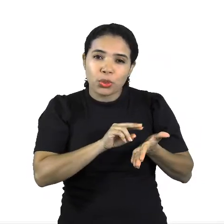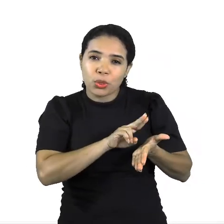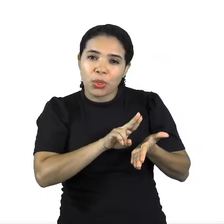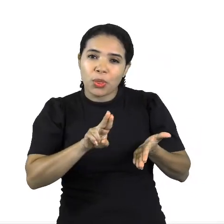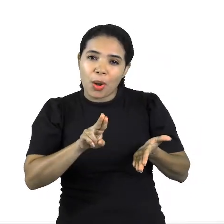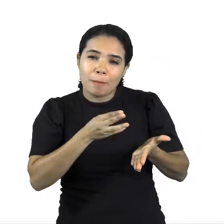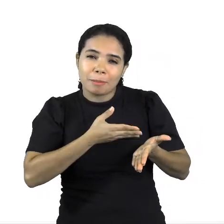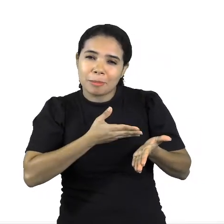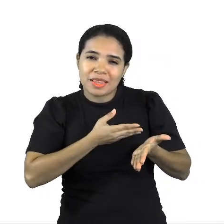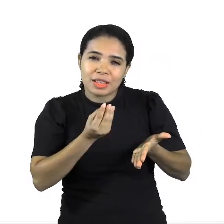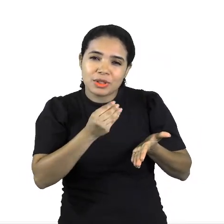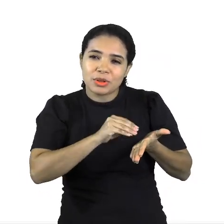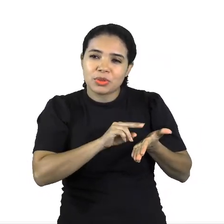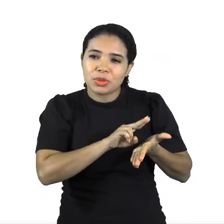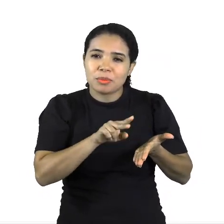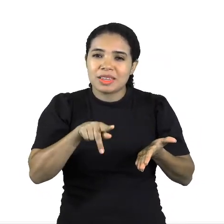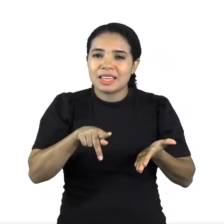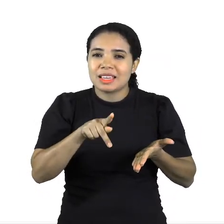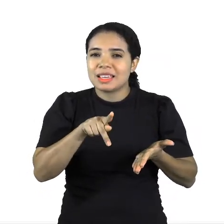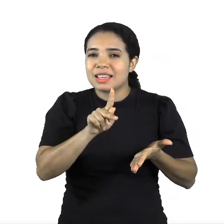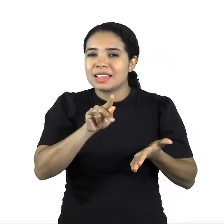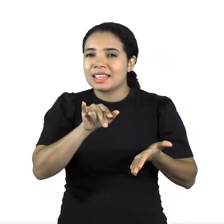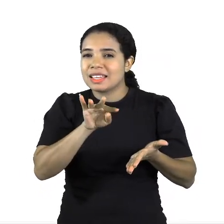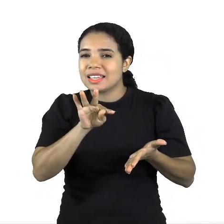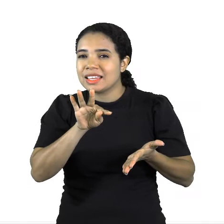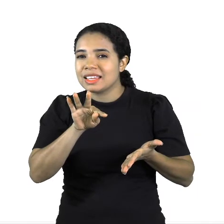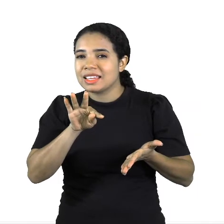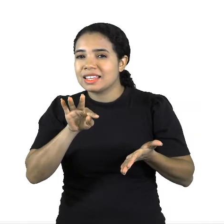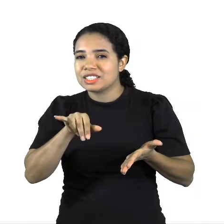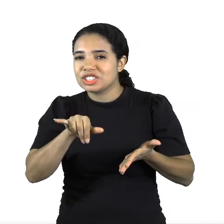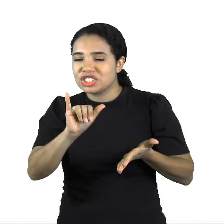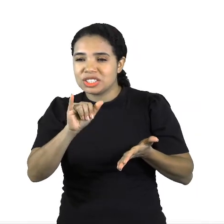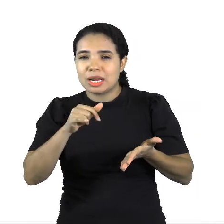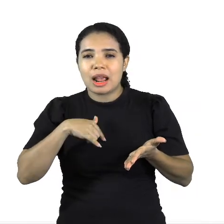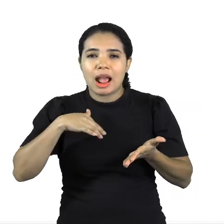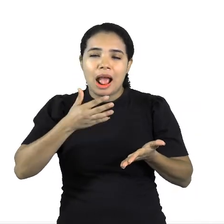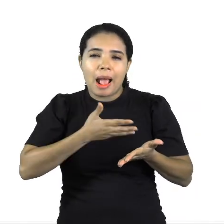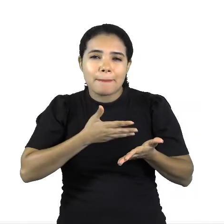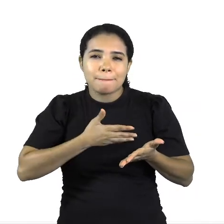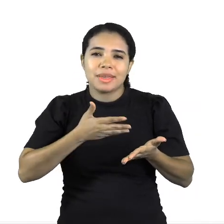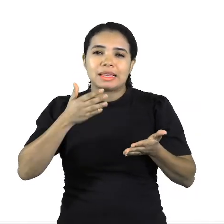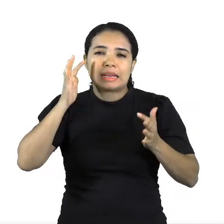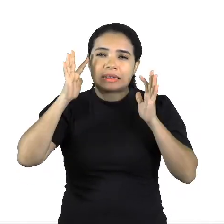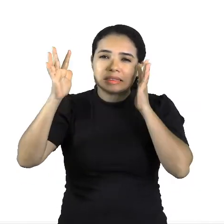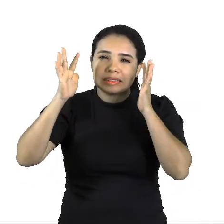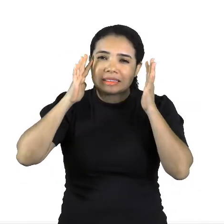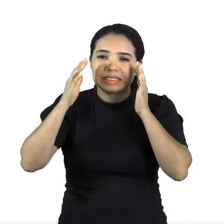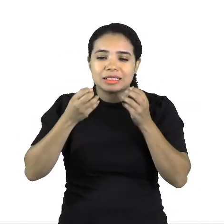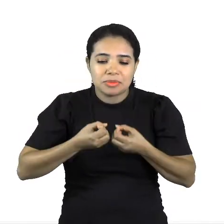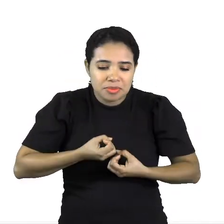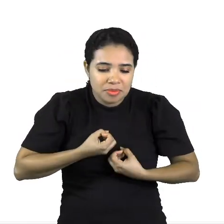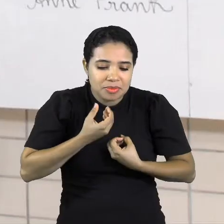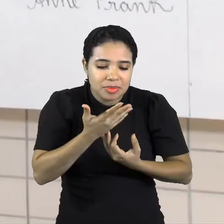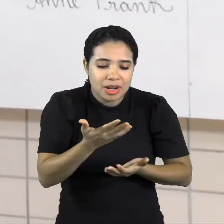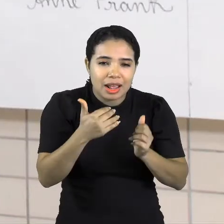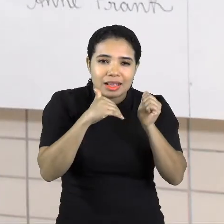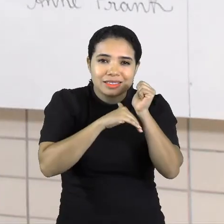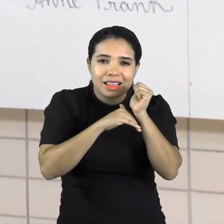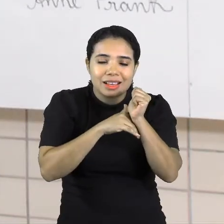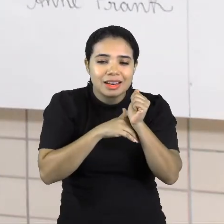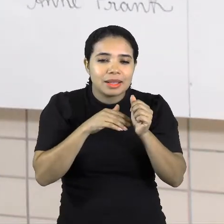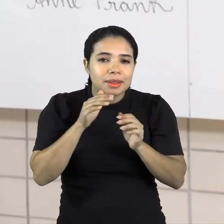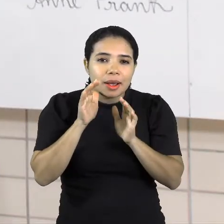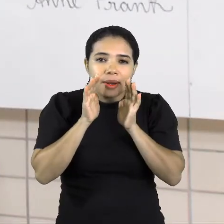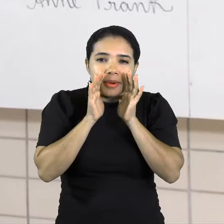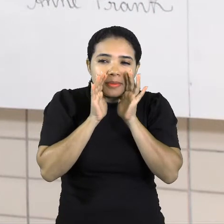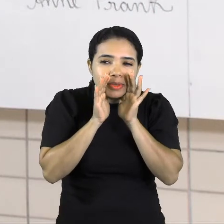E vejam assim, ó, que tem lá a imagem, né, de uma amiga imaginária, ela contando seus segredos nos ouvidos. Então, a